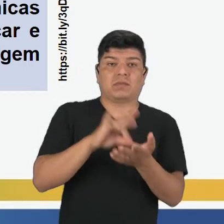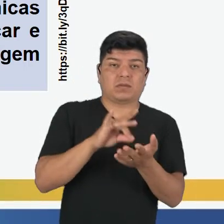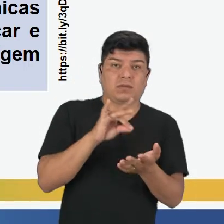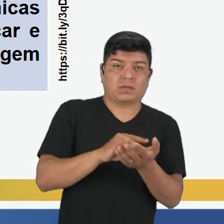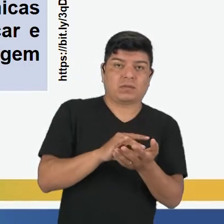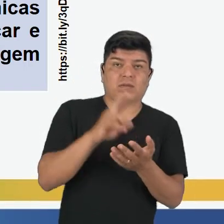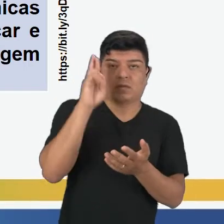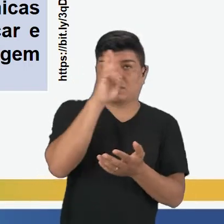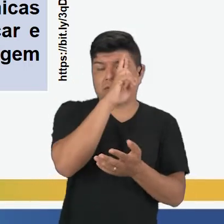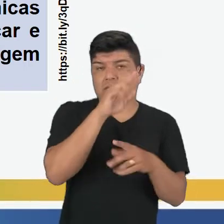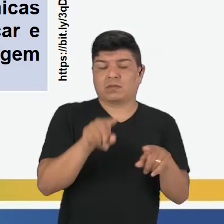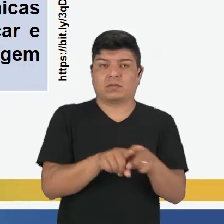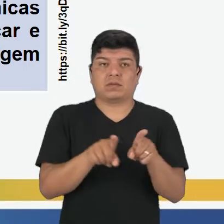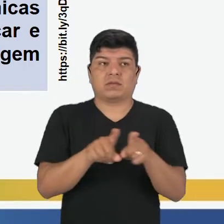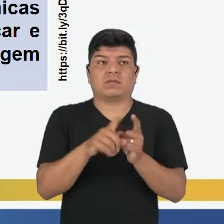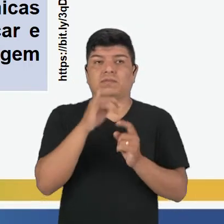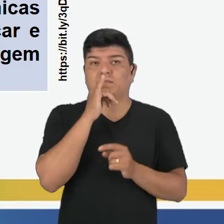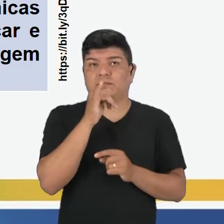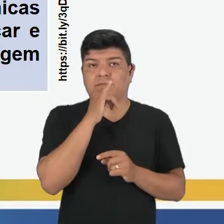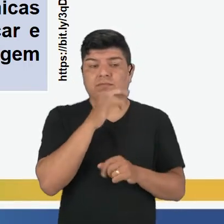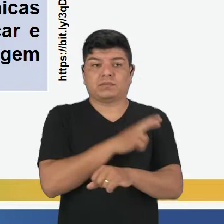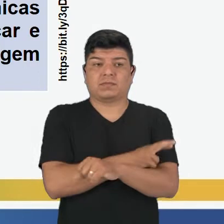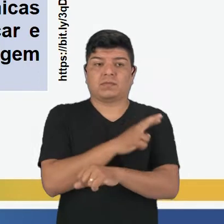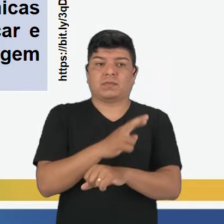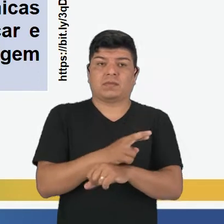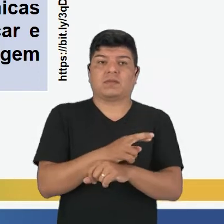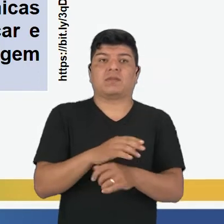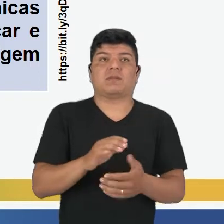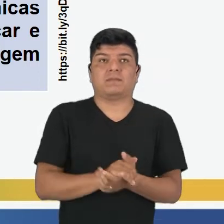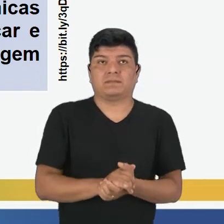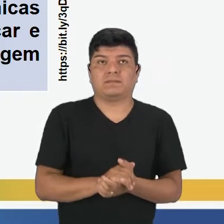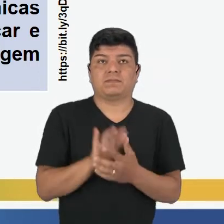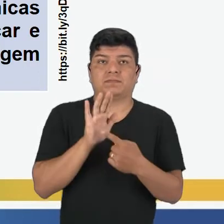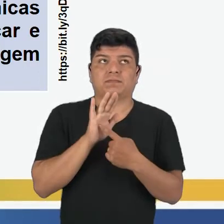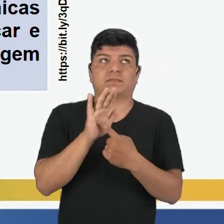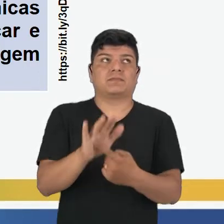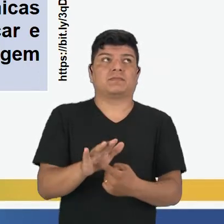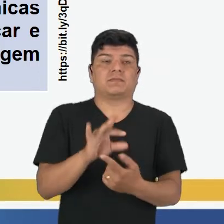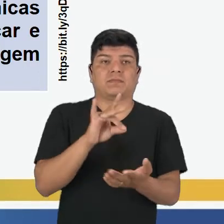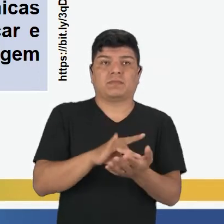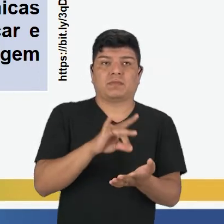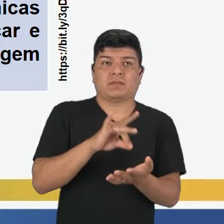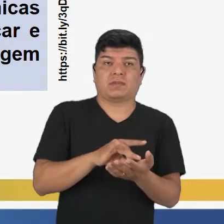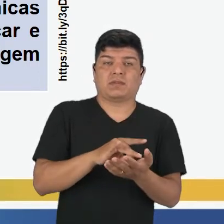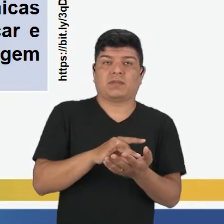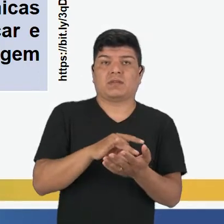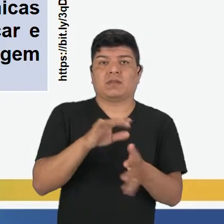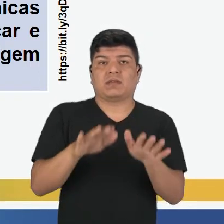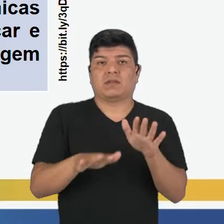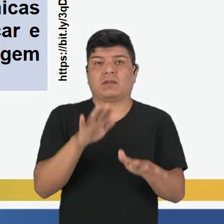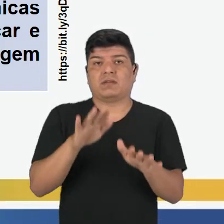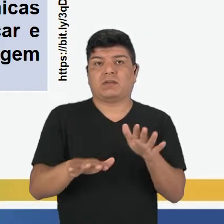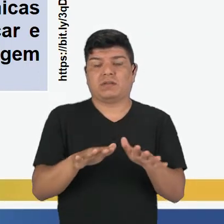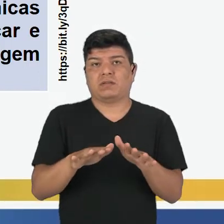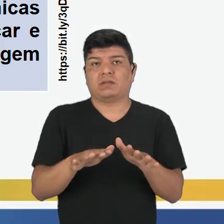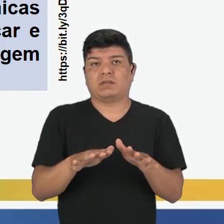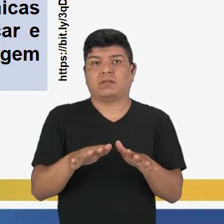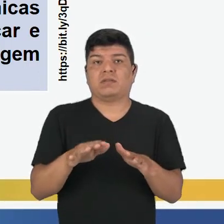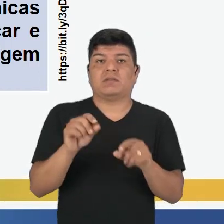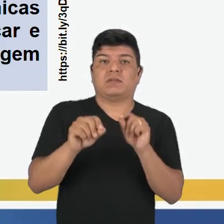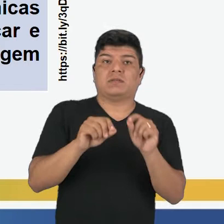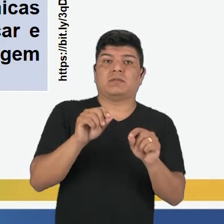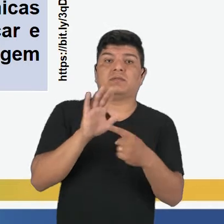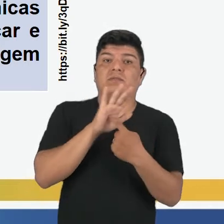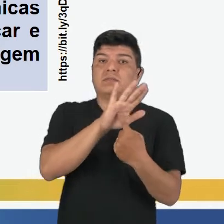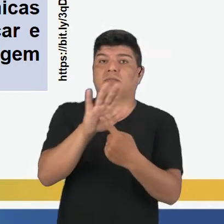concreta, histórica, né? Por exemplo, em religião, indica realidades subjetivas, a religião indica realidades subjetivas